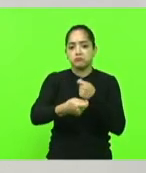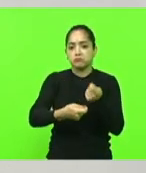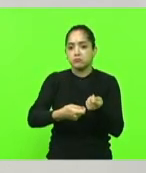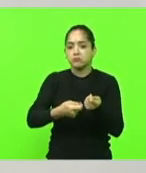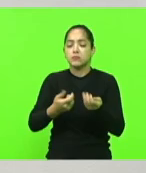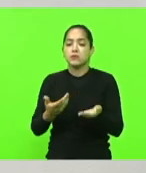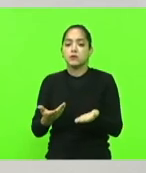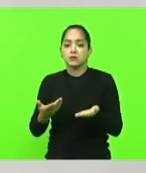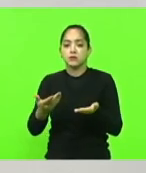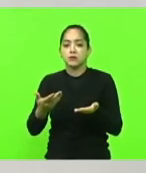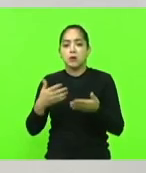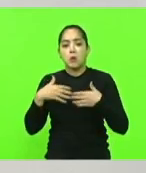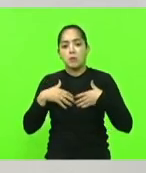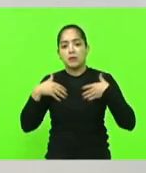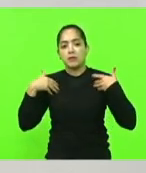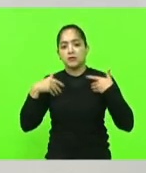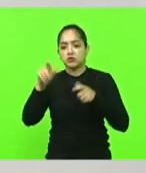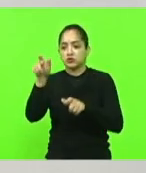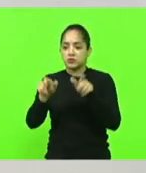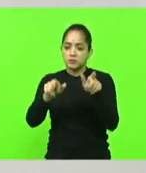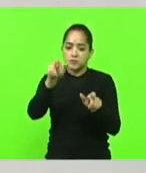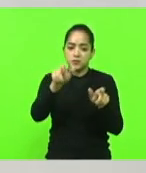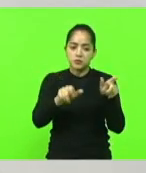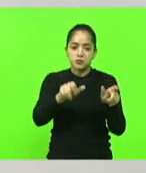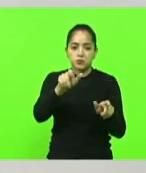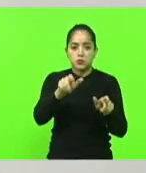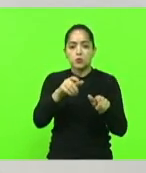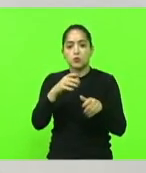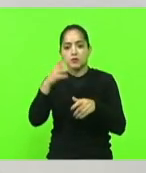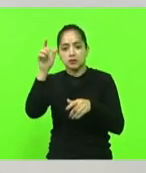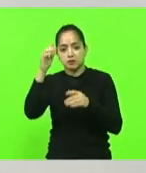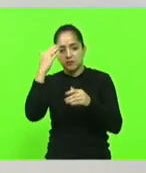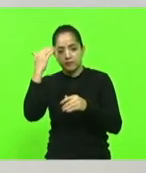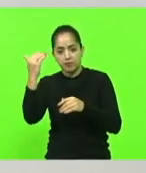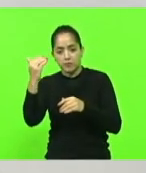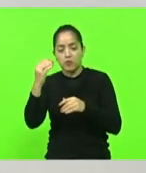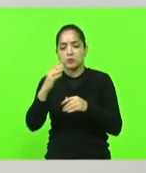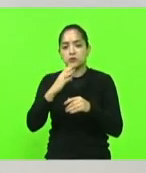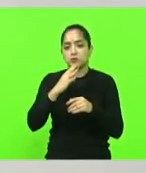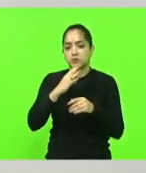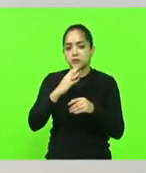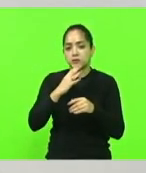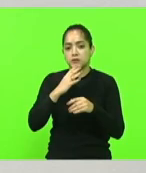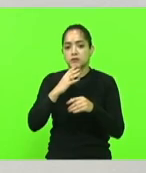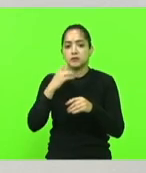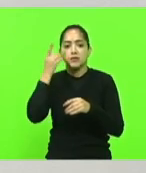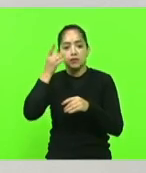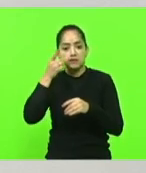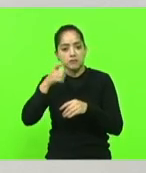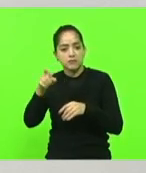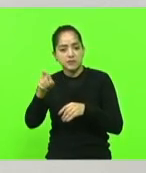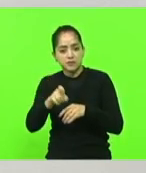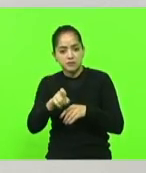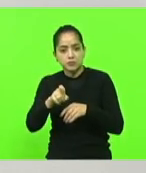avenidas, homenageando figuras públicas conhecidas, como foi o ex-deputado Aristides Bolan, que foi o primeiro